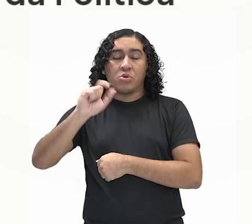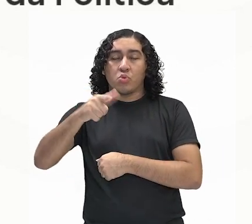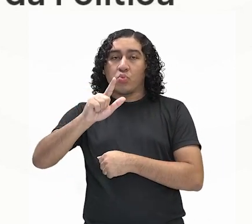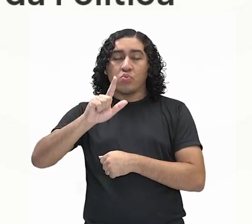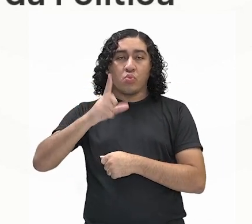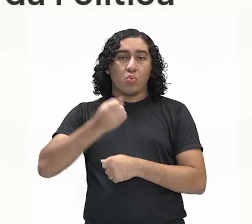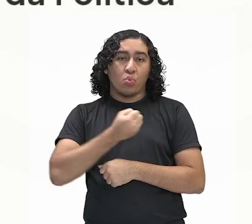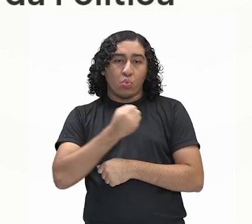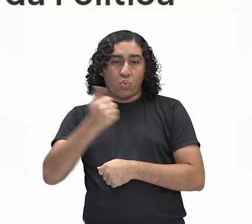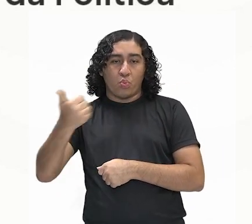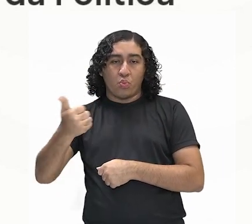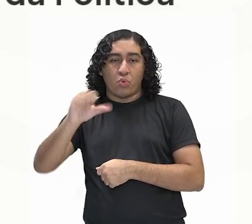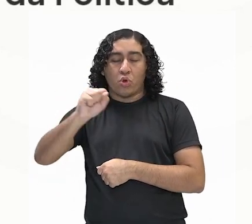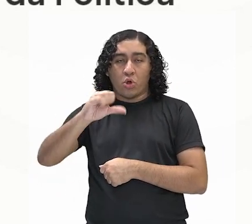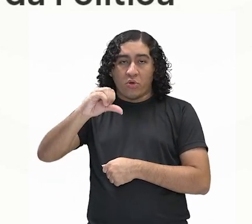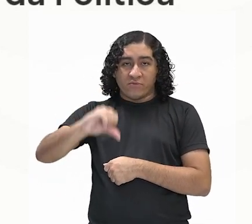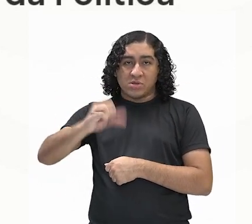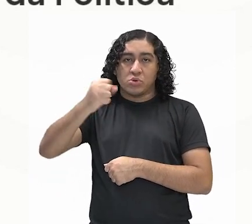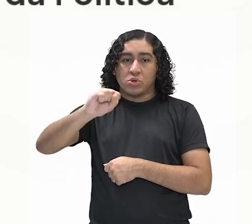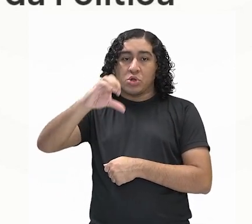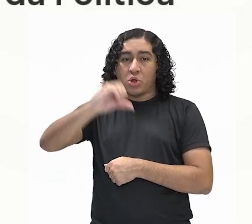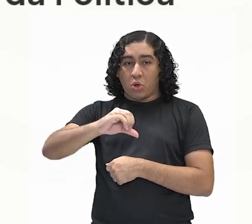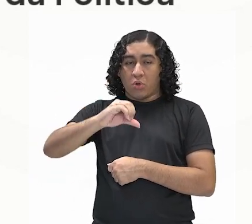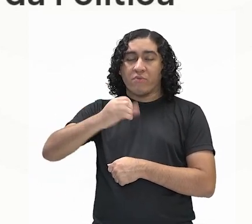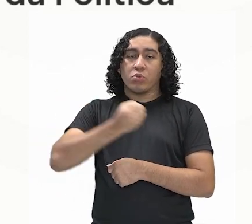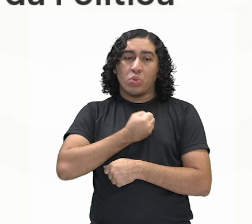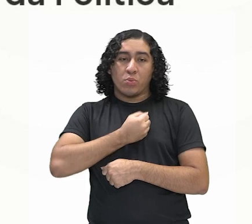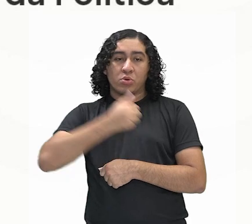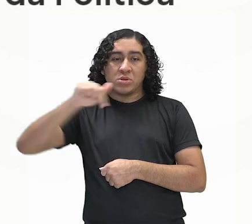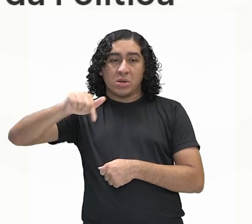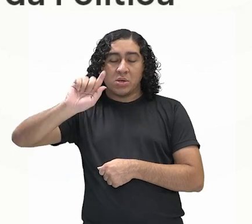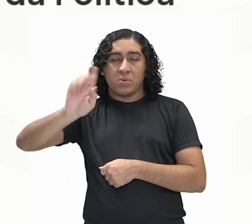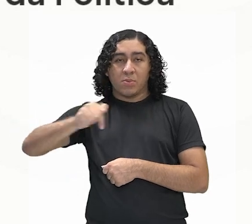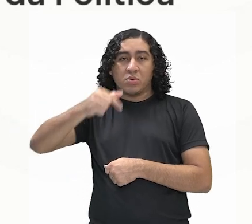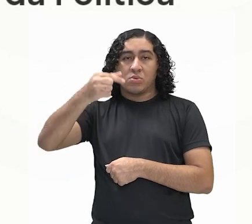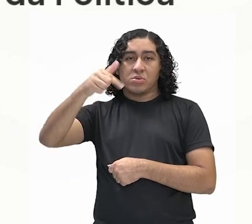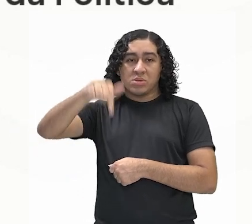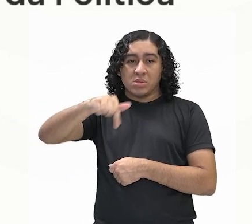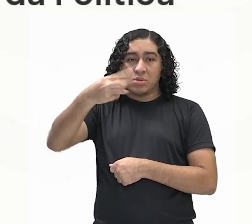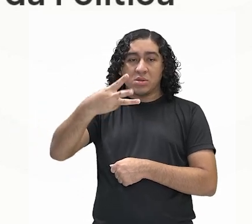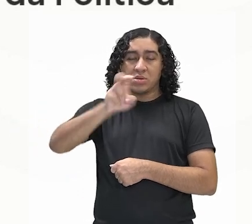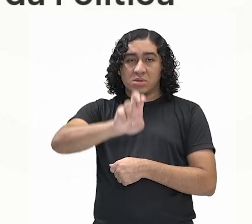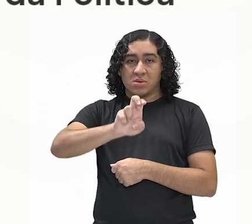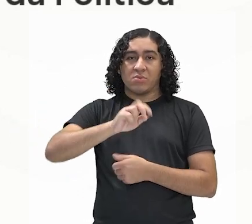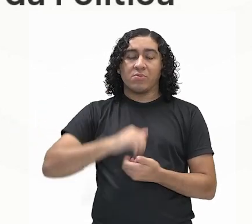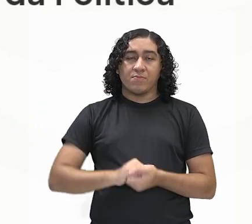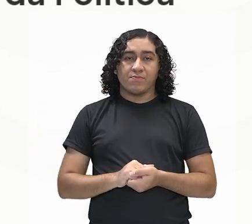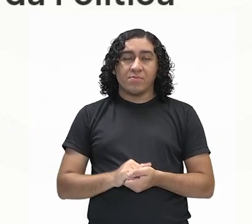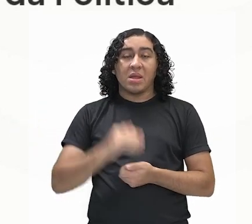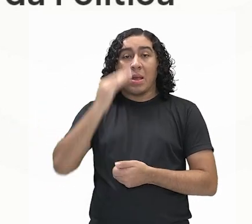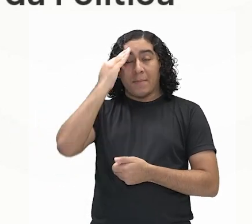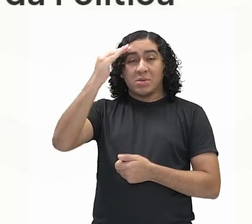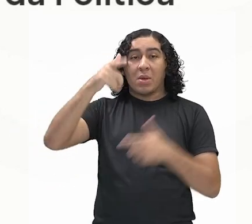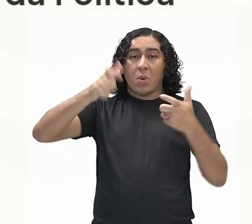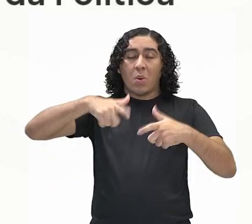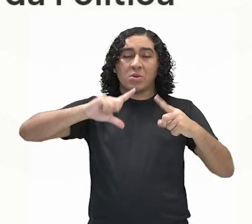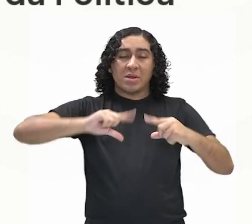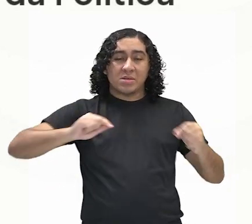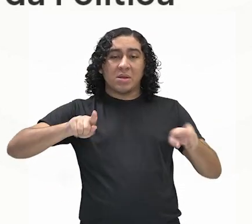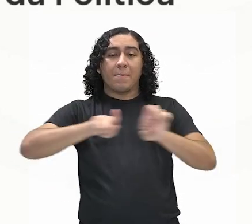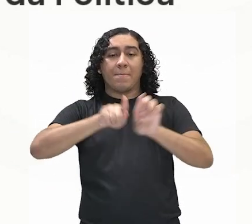7.735 de 1989. O Instituto apresenta sede em Brasília, mas ele tem ramificações, tá